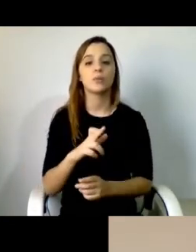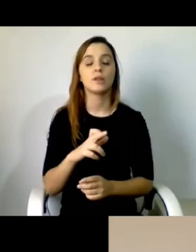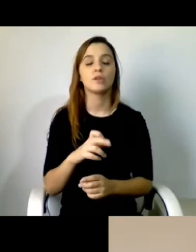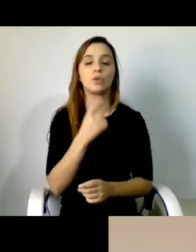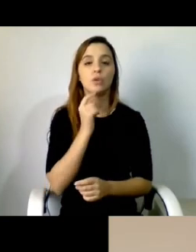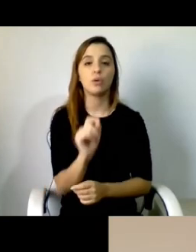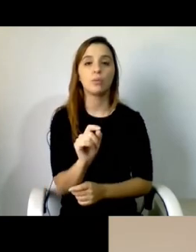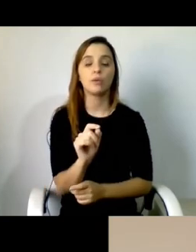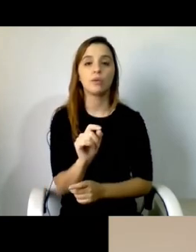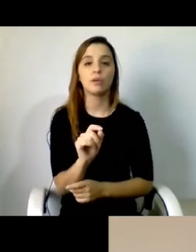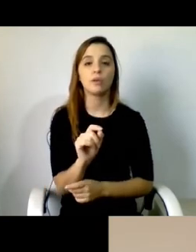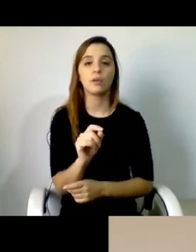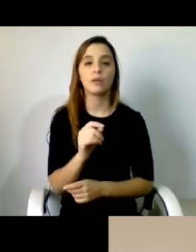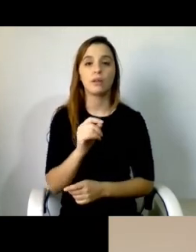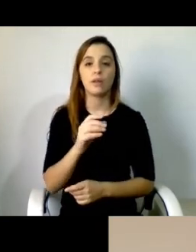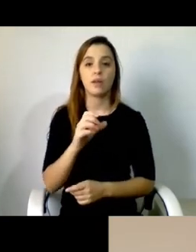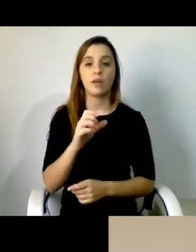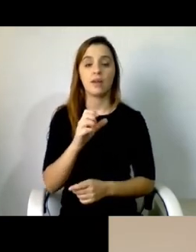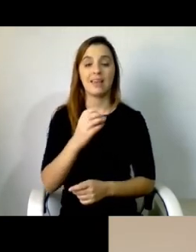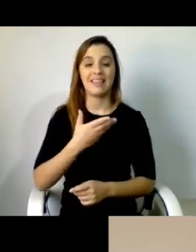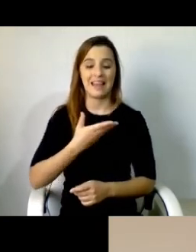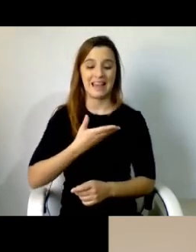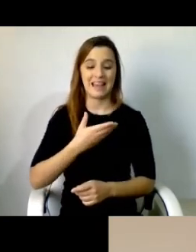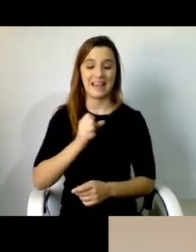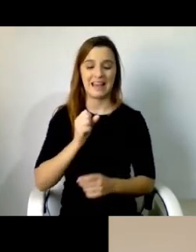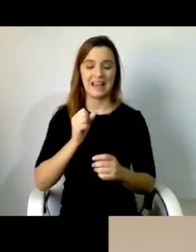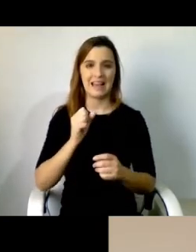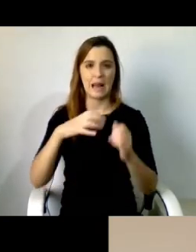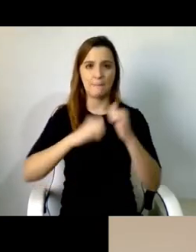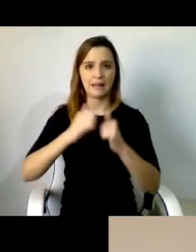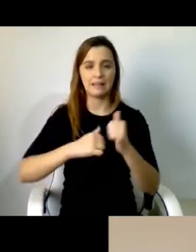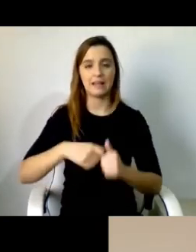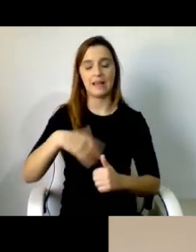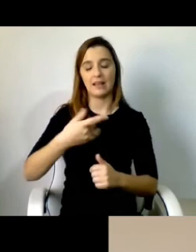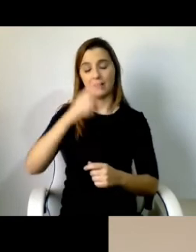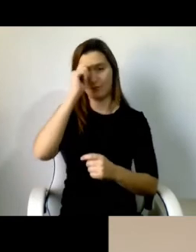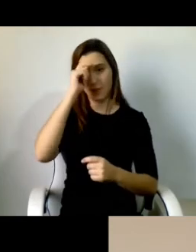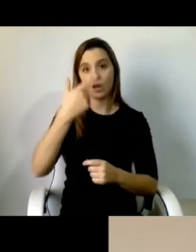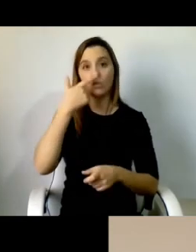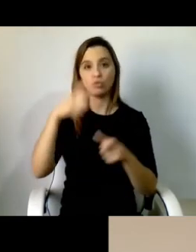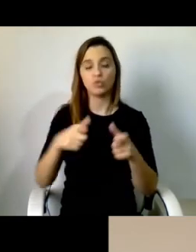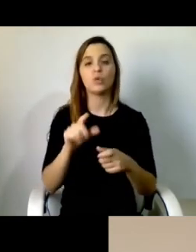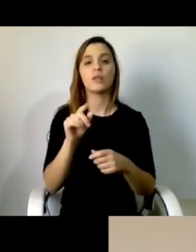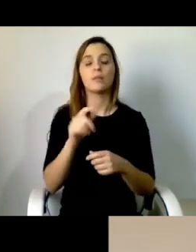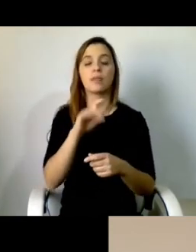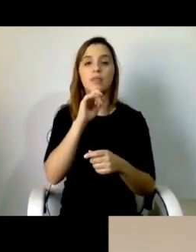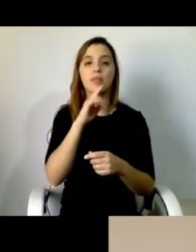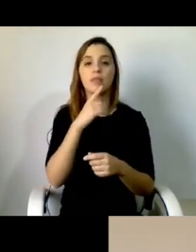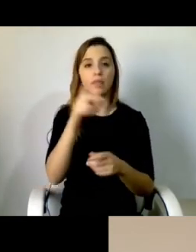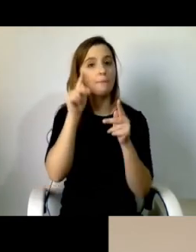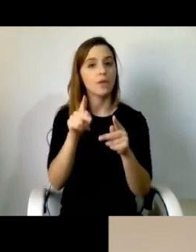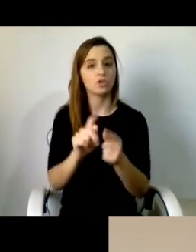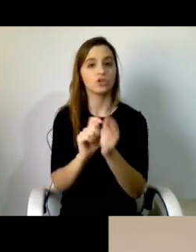intitulado Gramáticas da Dignidade Humana: Caminhos para as Transformações Pedagógicas e a Justiça